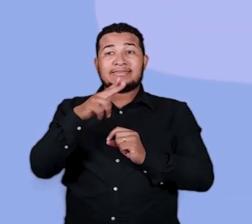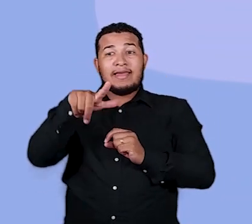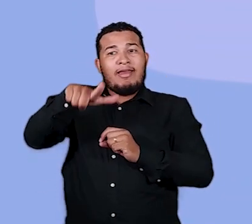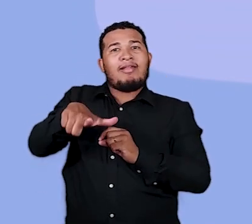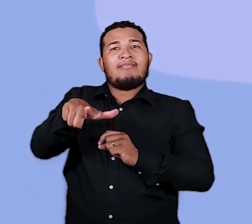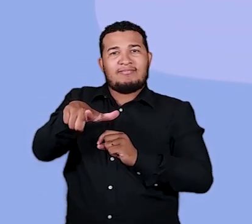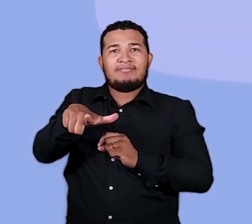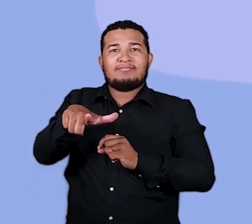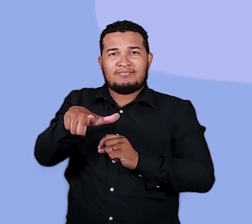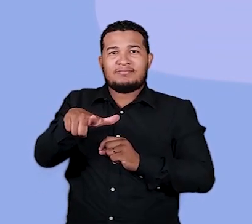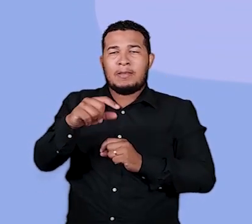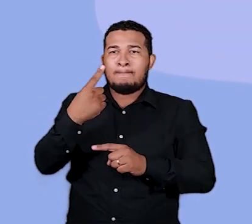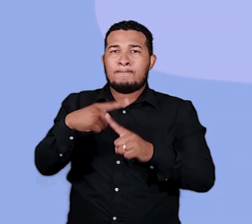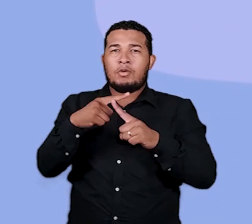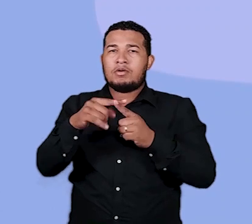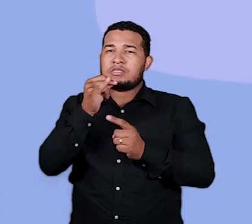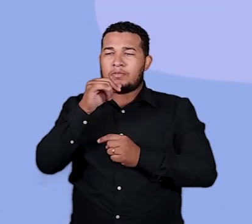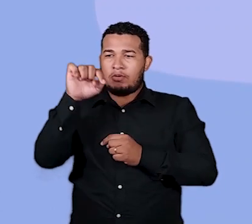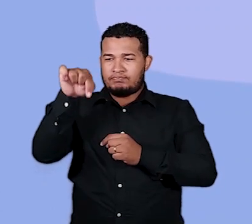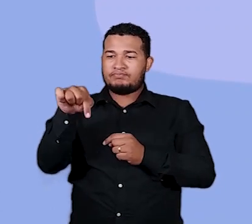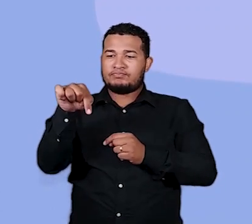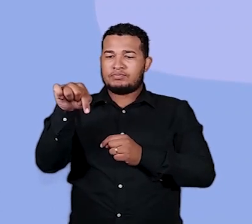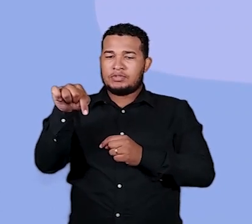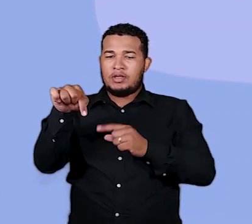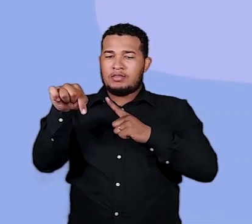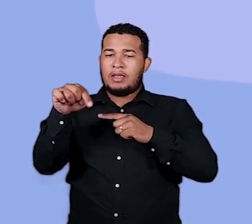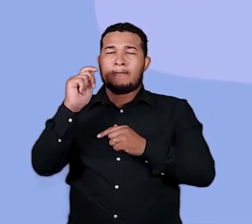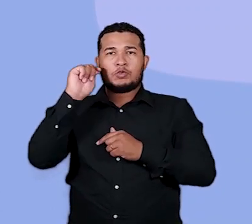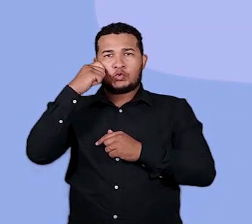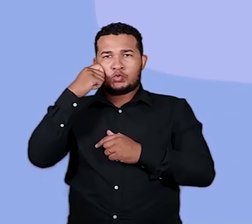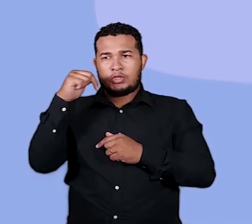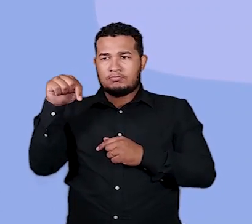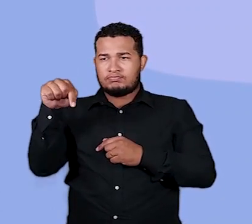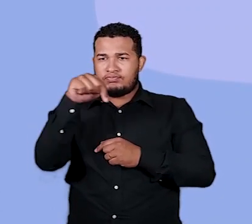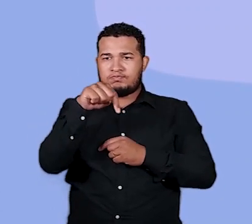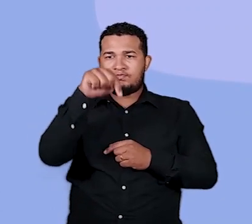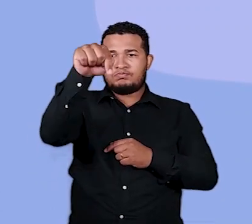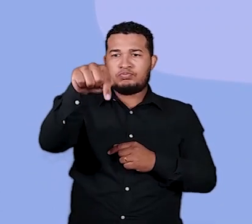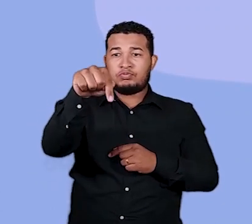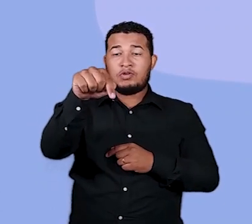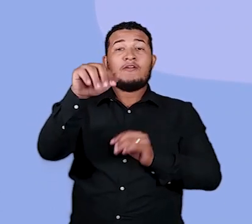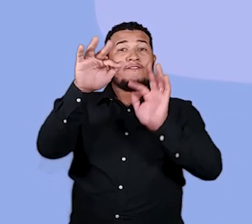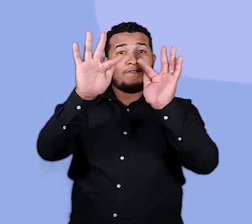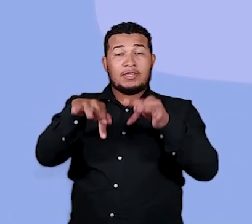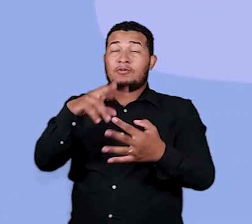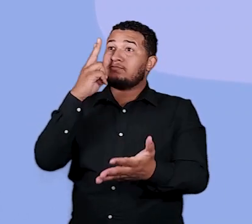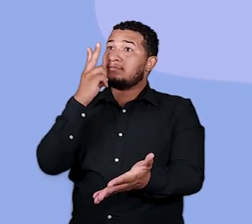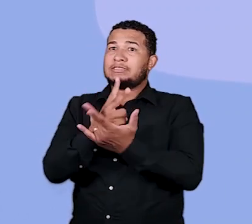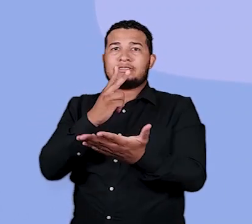é conhecido em L. Quando a casa de saída do cavalo for escura, a casa de